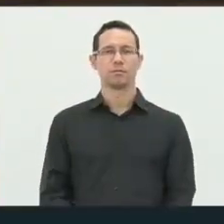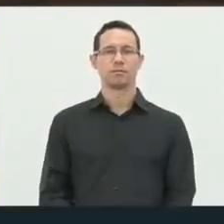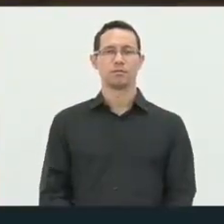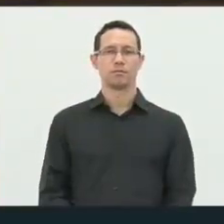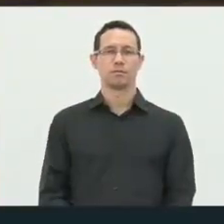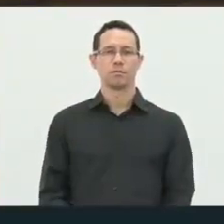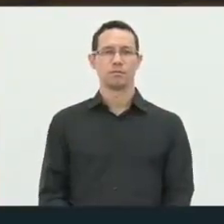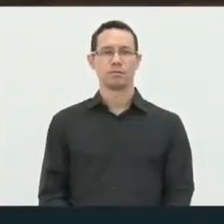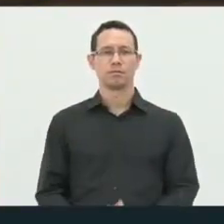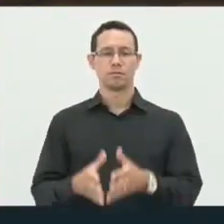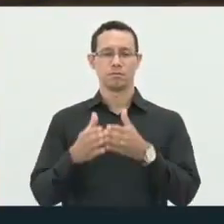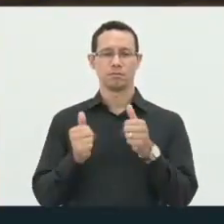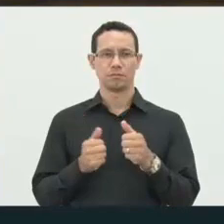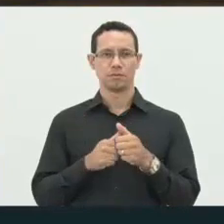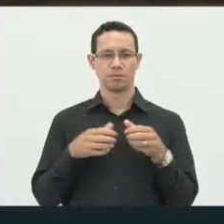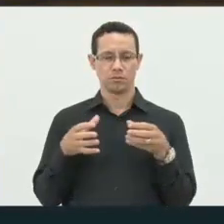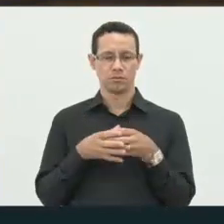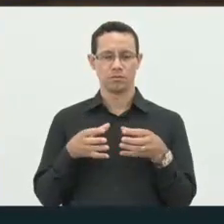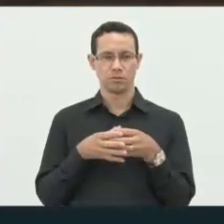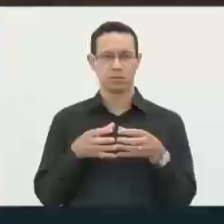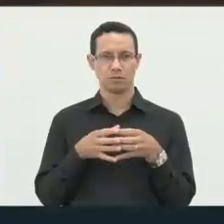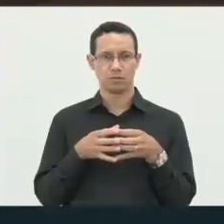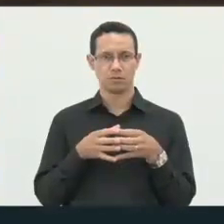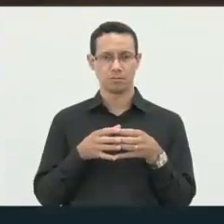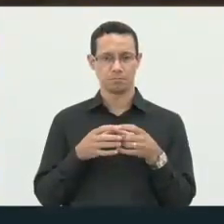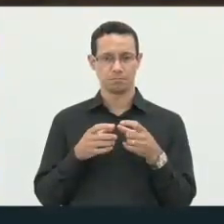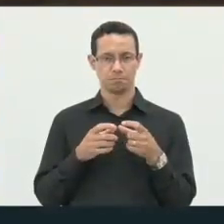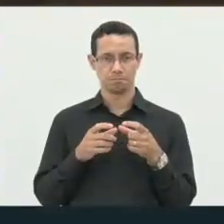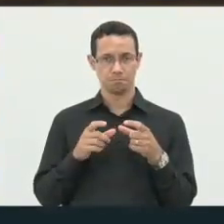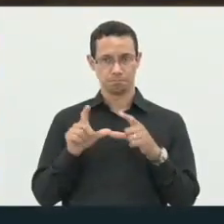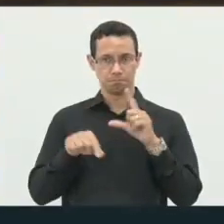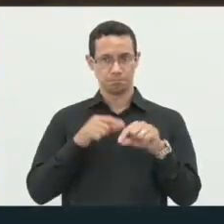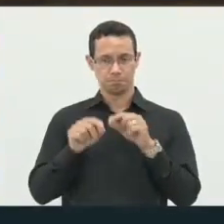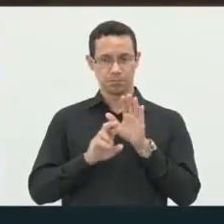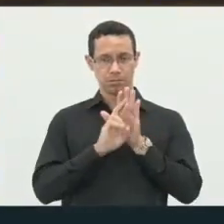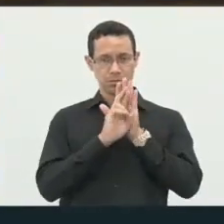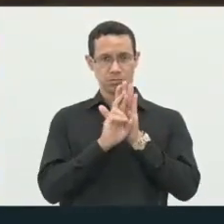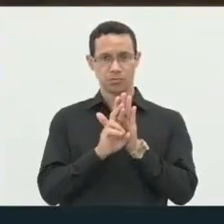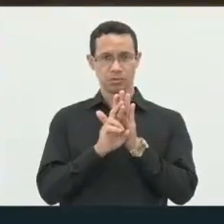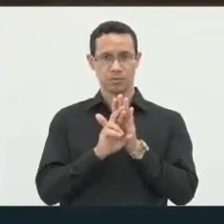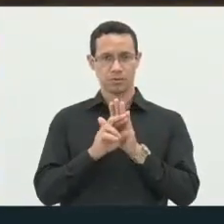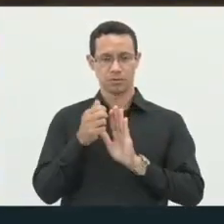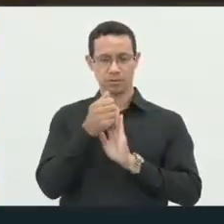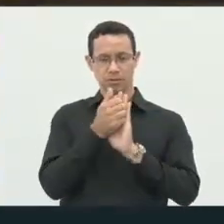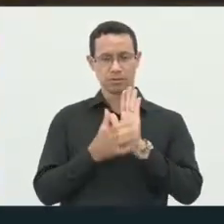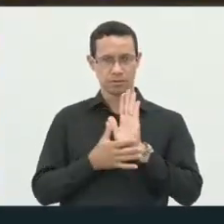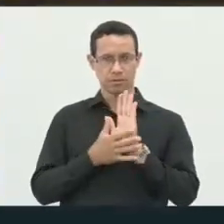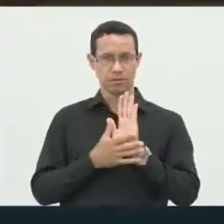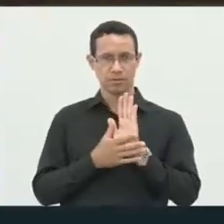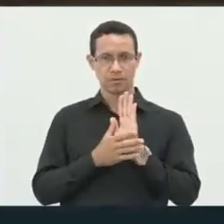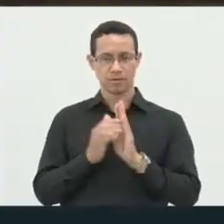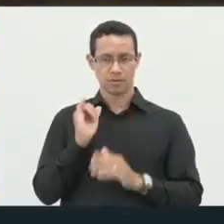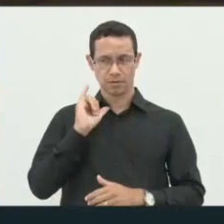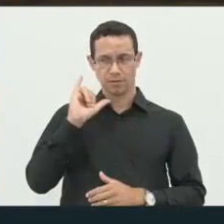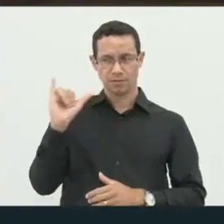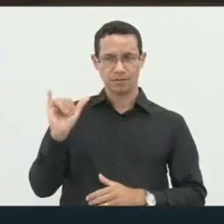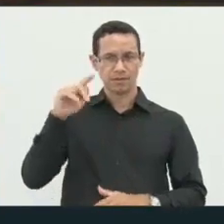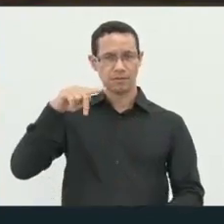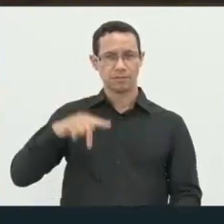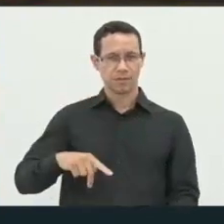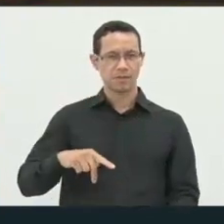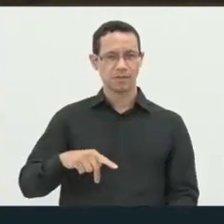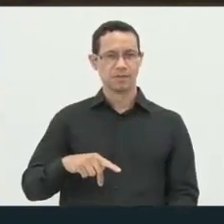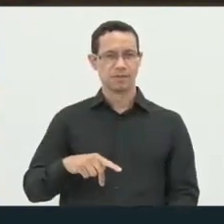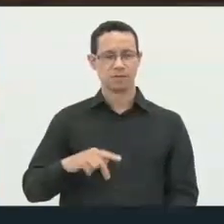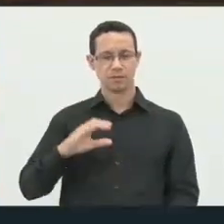Solicito a comissão que após escolherem o relator das atividades comuniquem a esta presidência conforme determinado